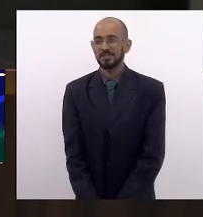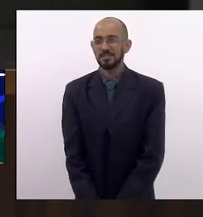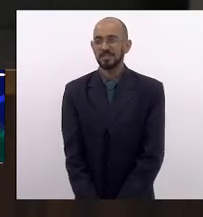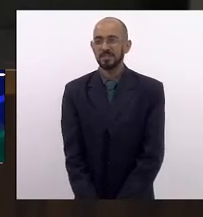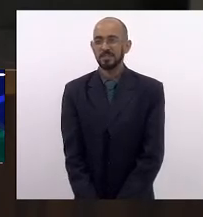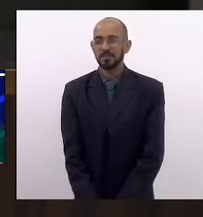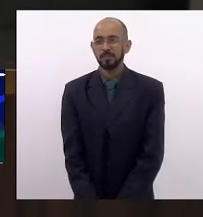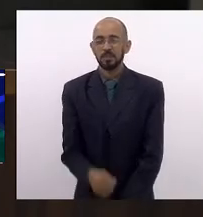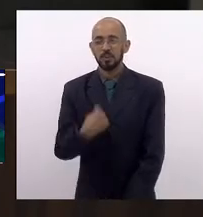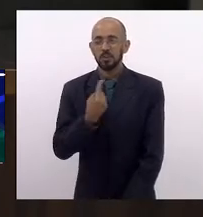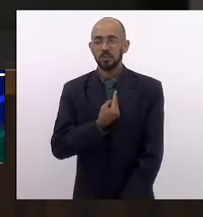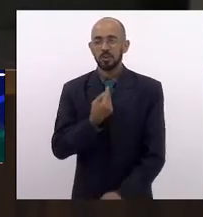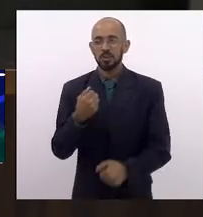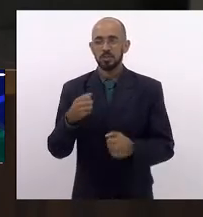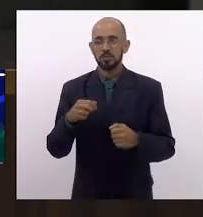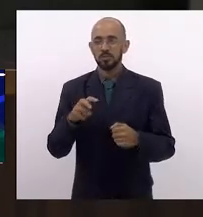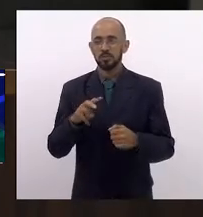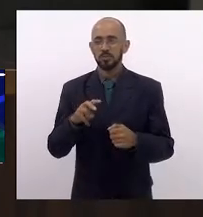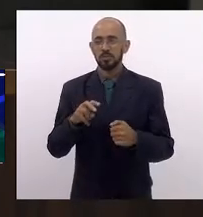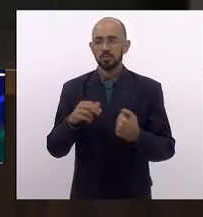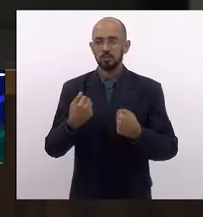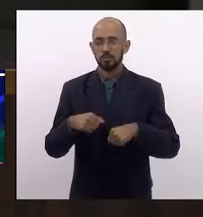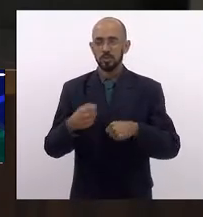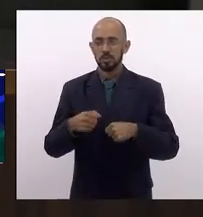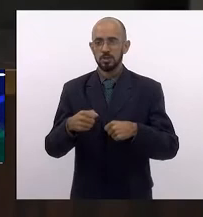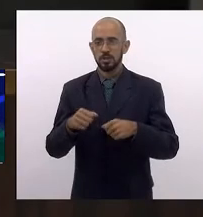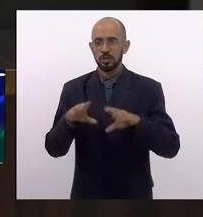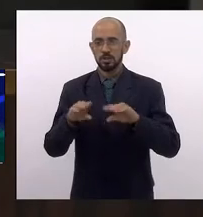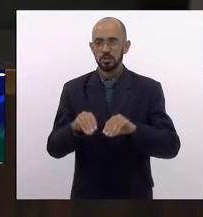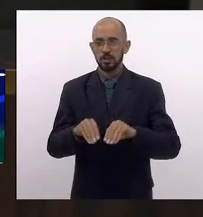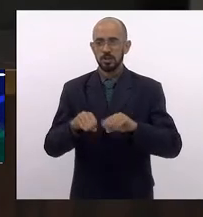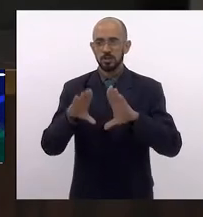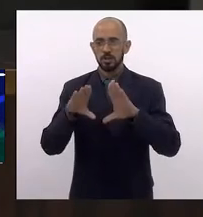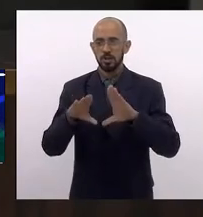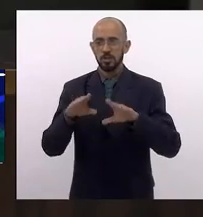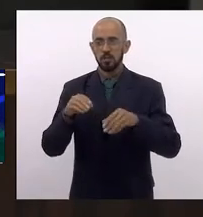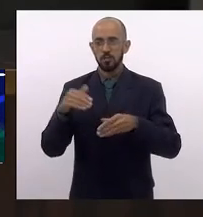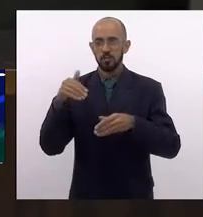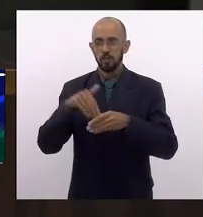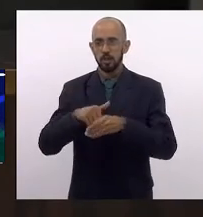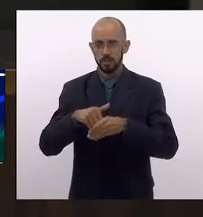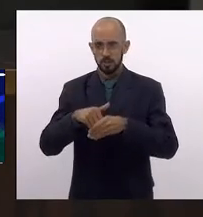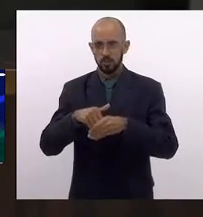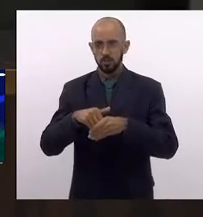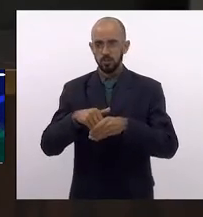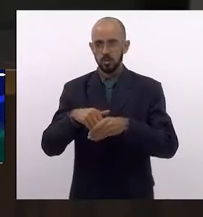e nós vamos ter que dar reiniciar com a presença EA votação ok